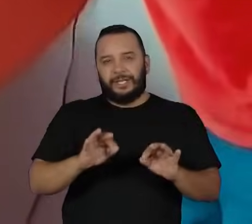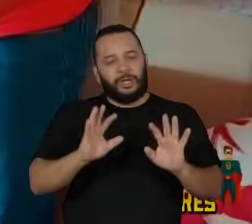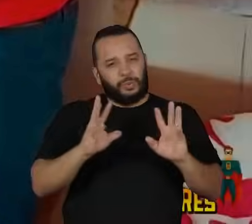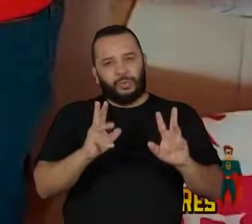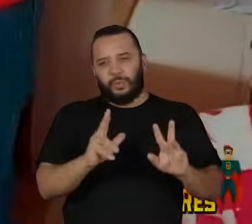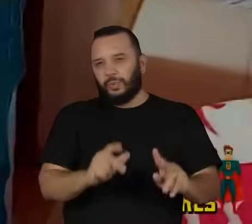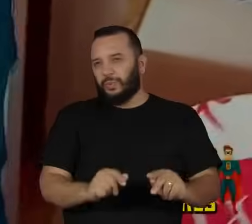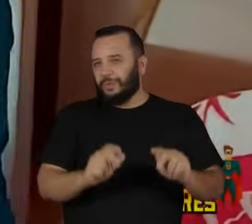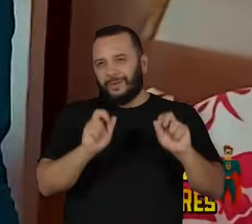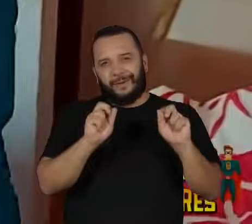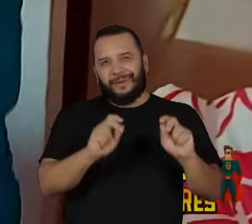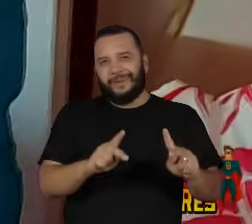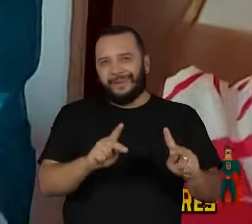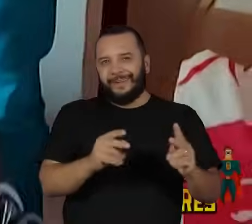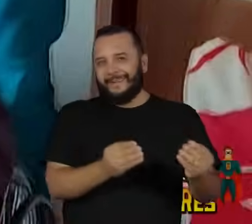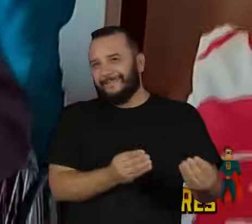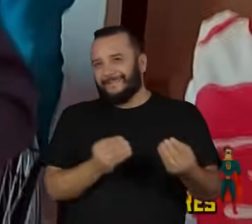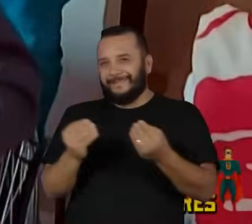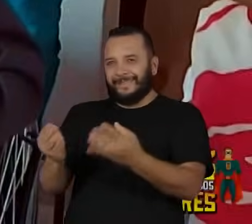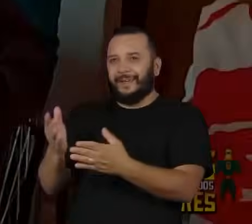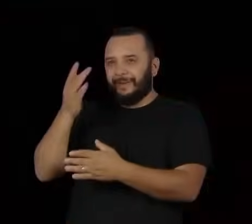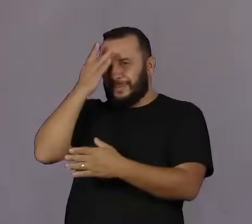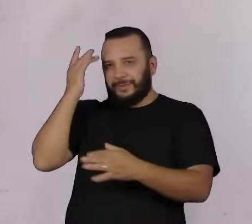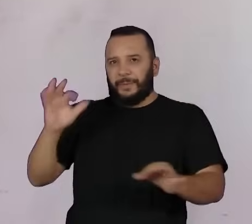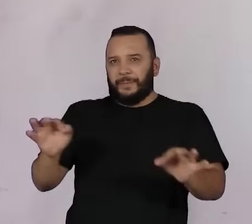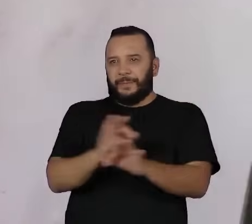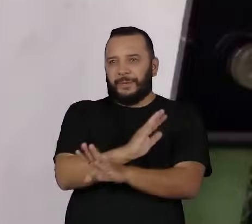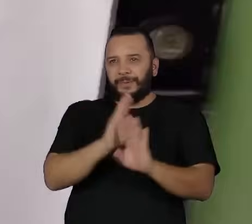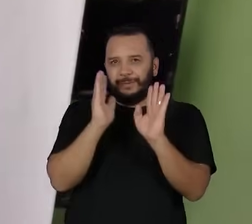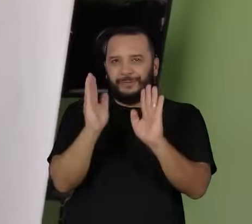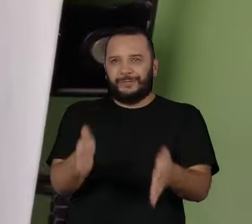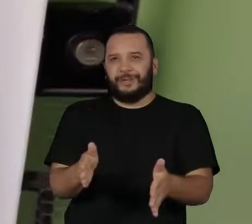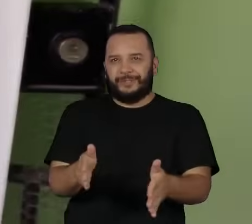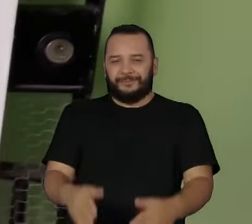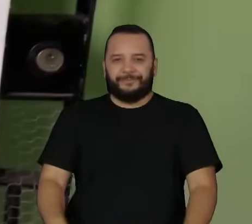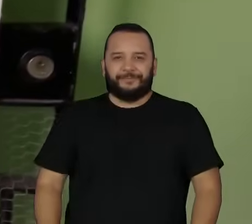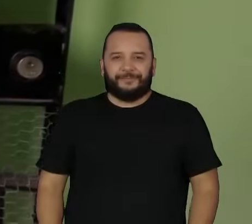poder já entregar para a pessoa que necessita.